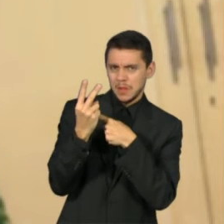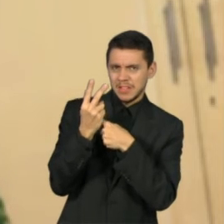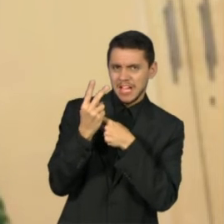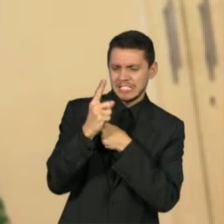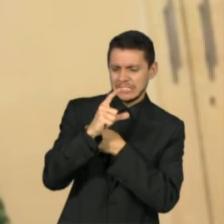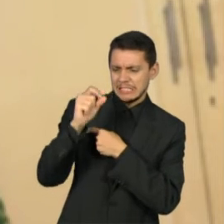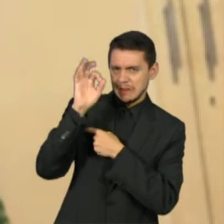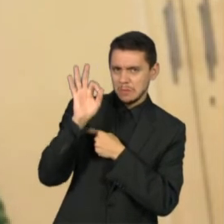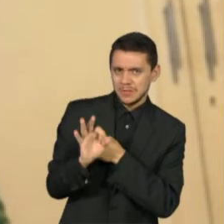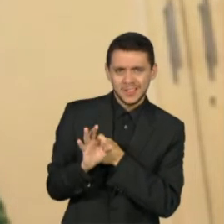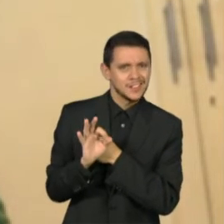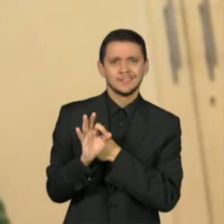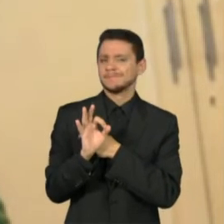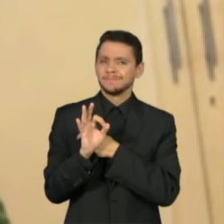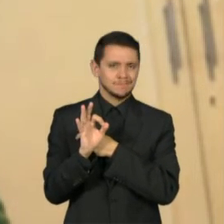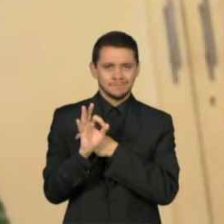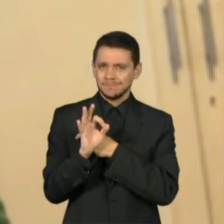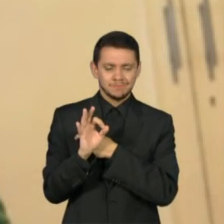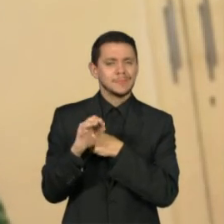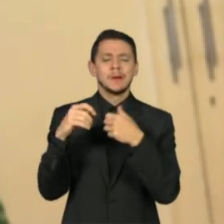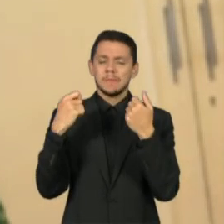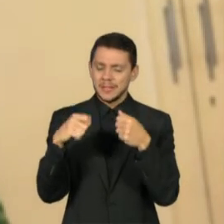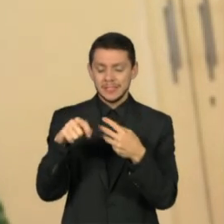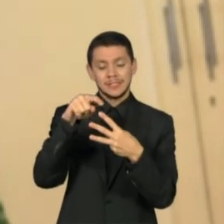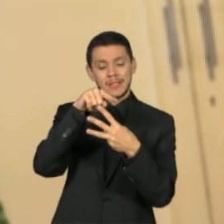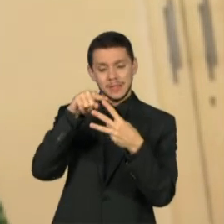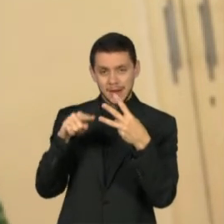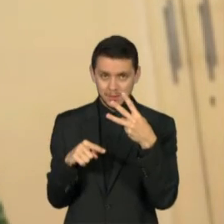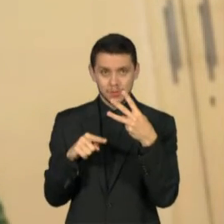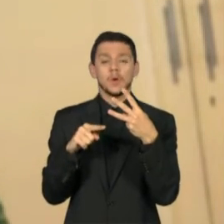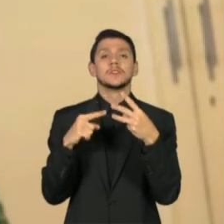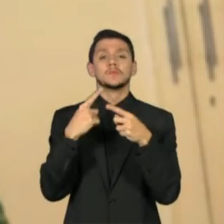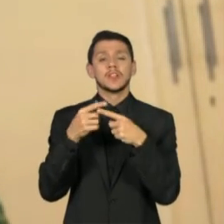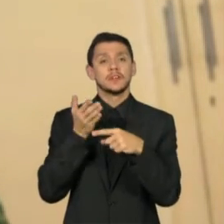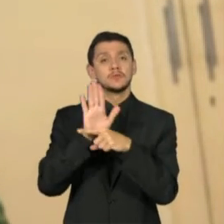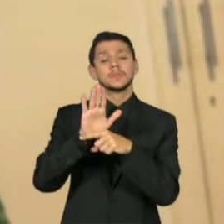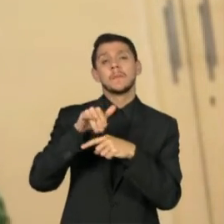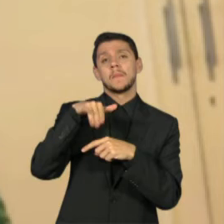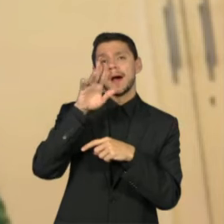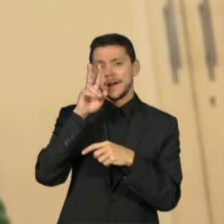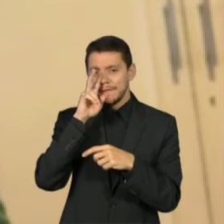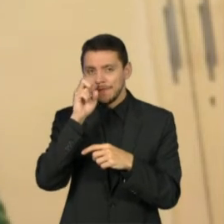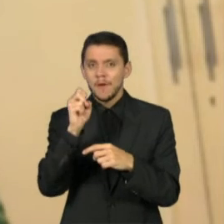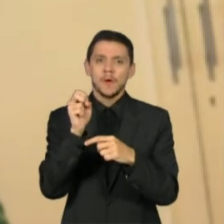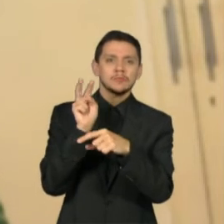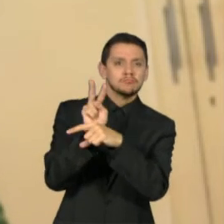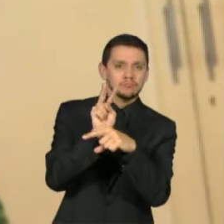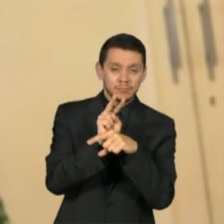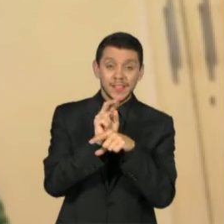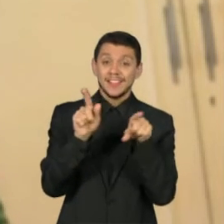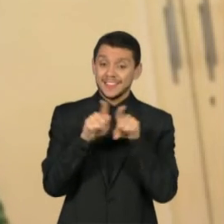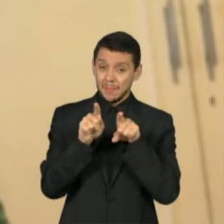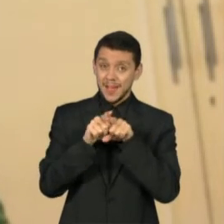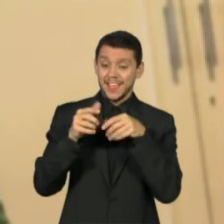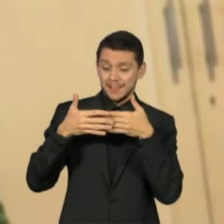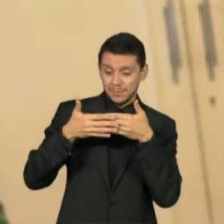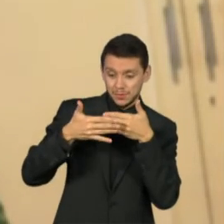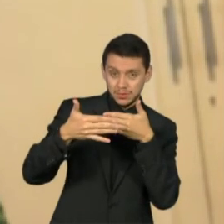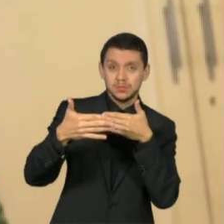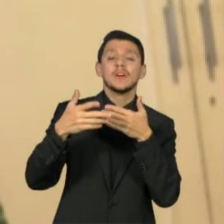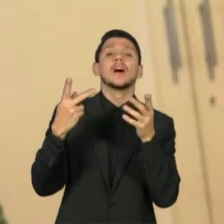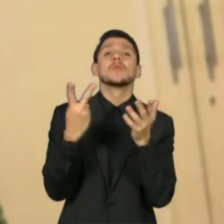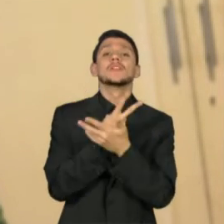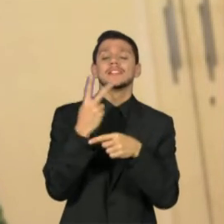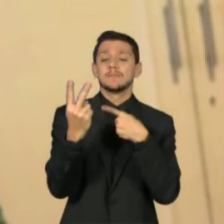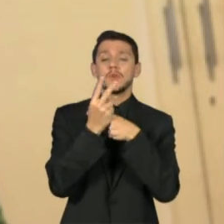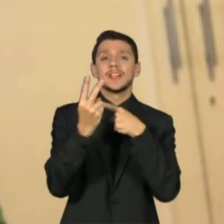completamente se não for realizada as 3 doses. Lembrar que depois de um tempo a proteção cai, então daí a importância de